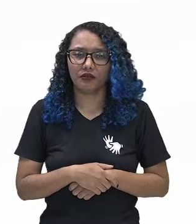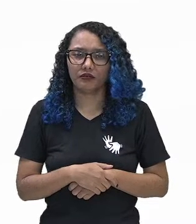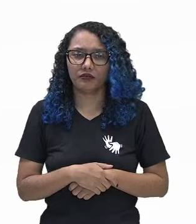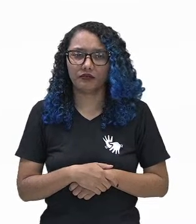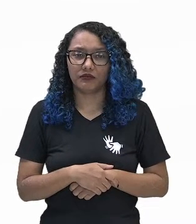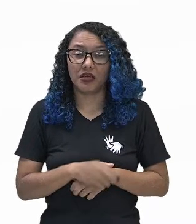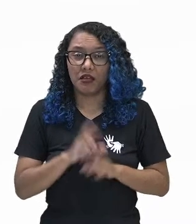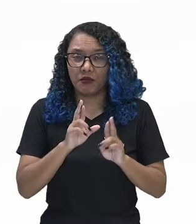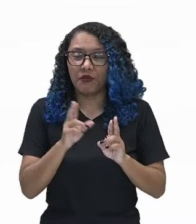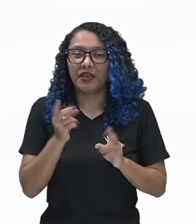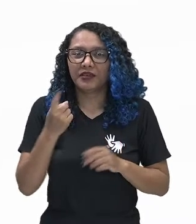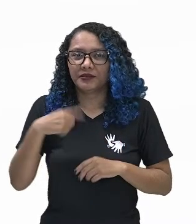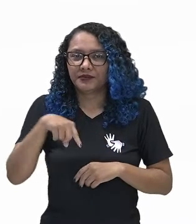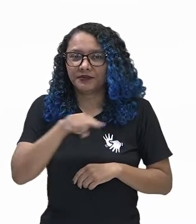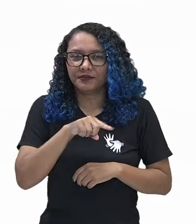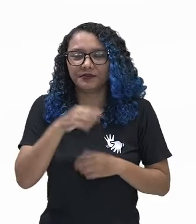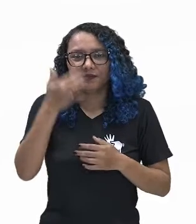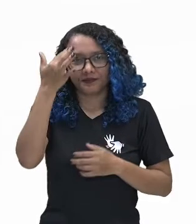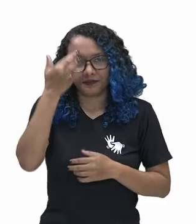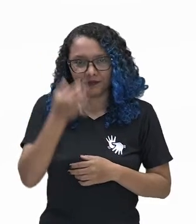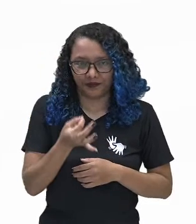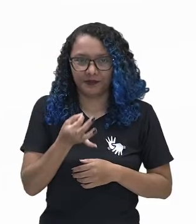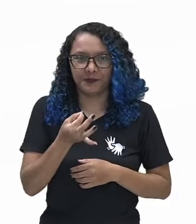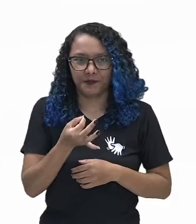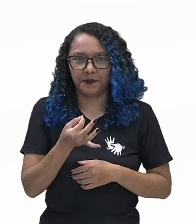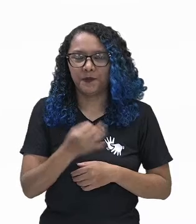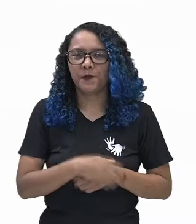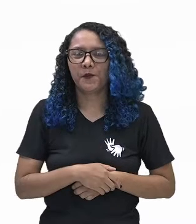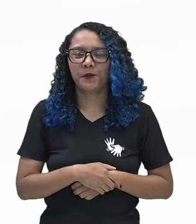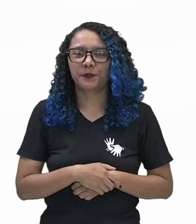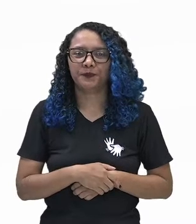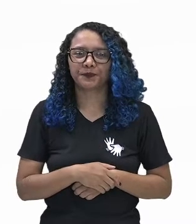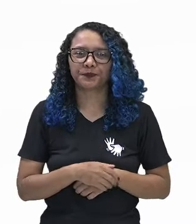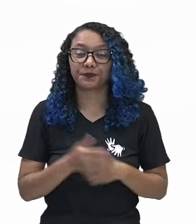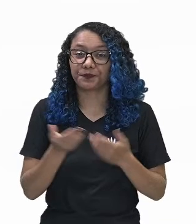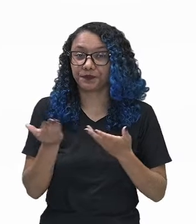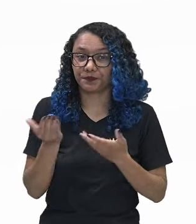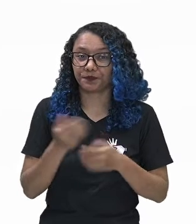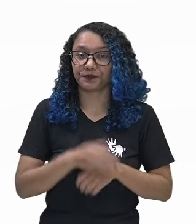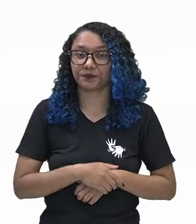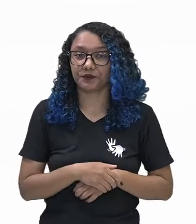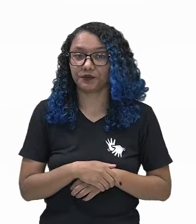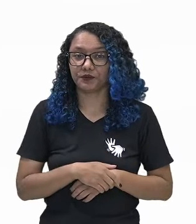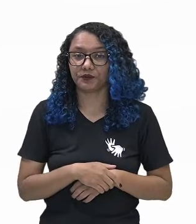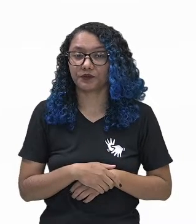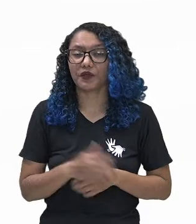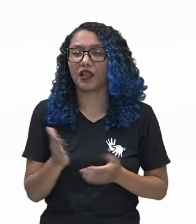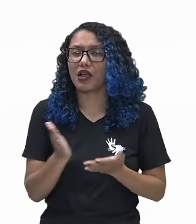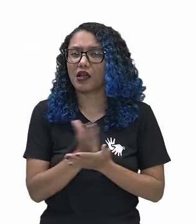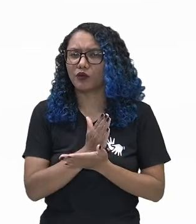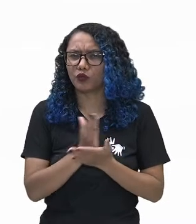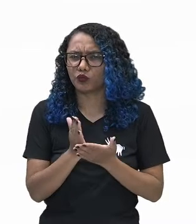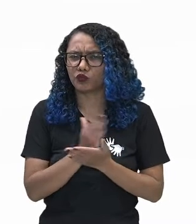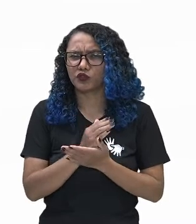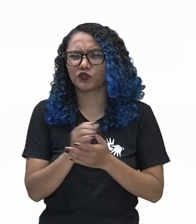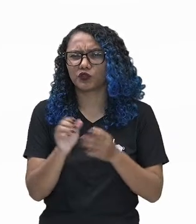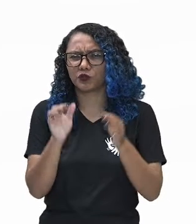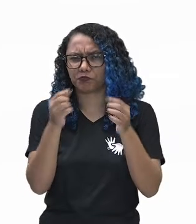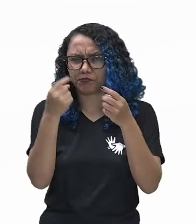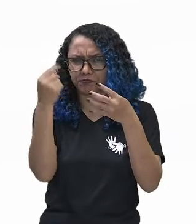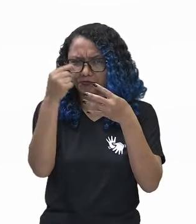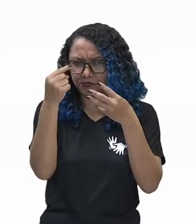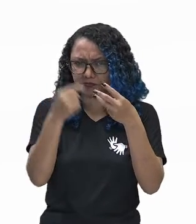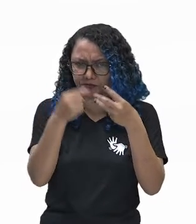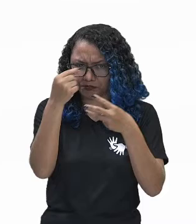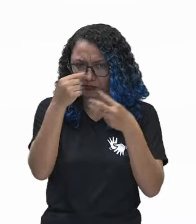nossa aula a gente possa compreender um pouco mais. E aí nós temos alguns pontos, né? Por que estudar geografia?